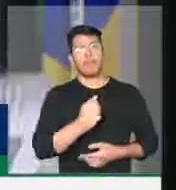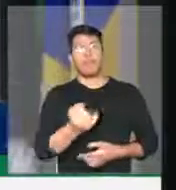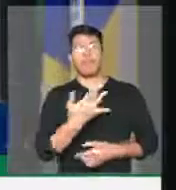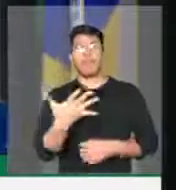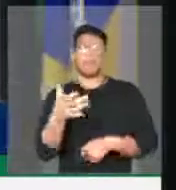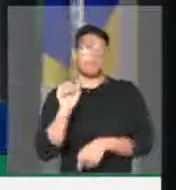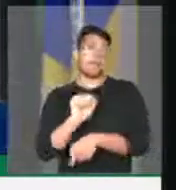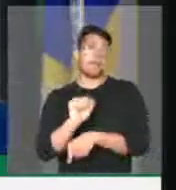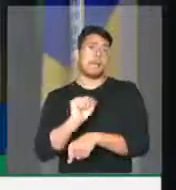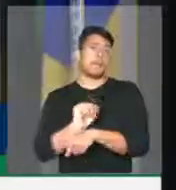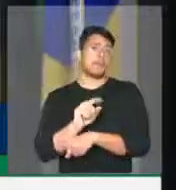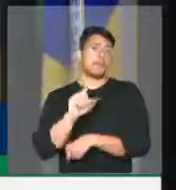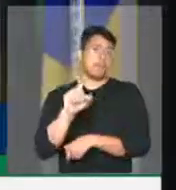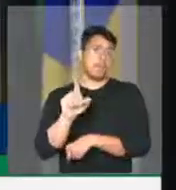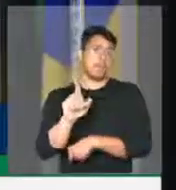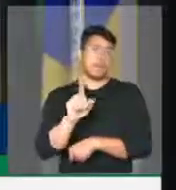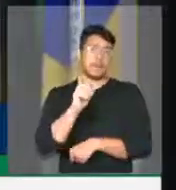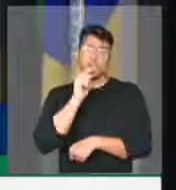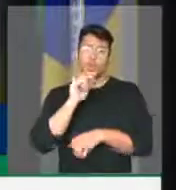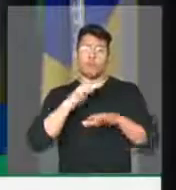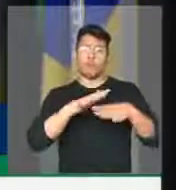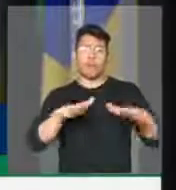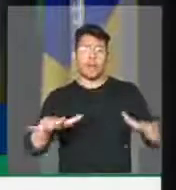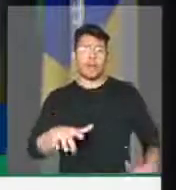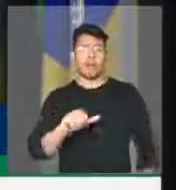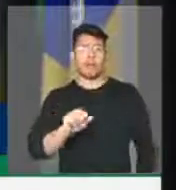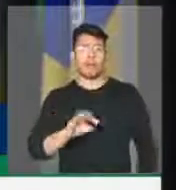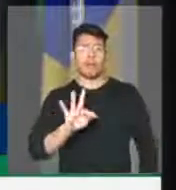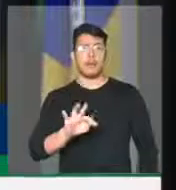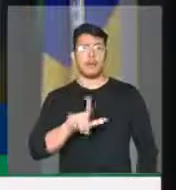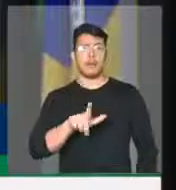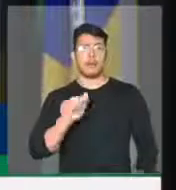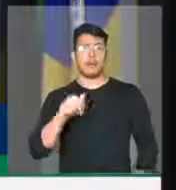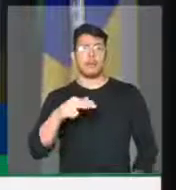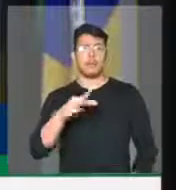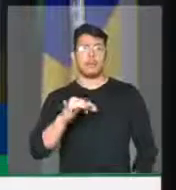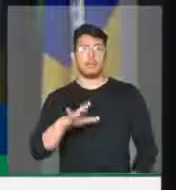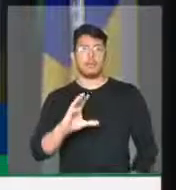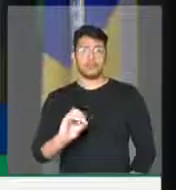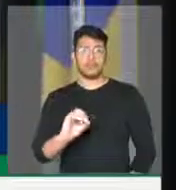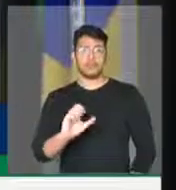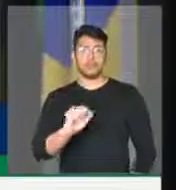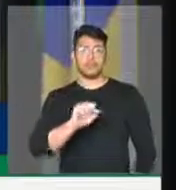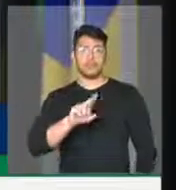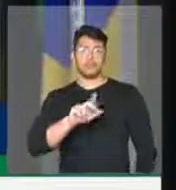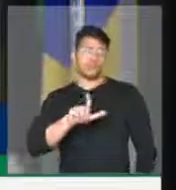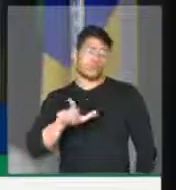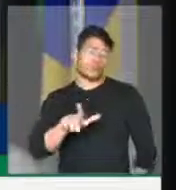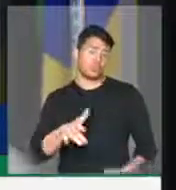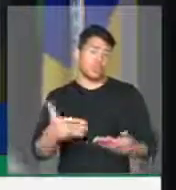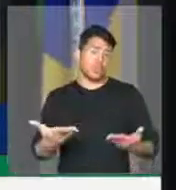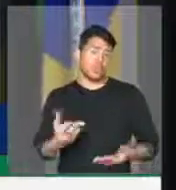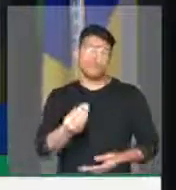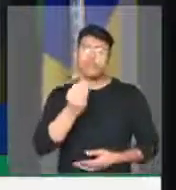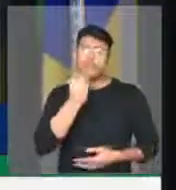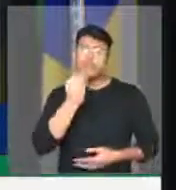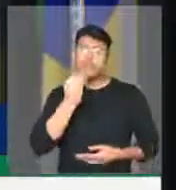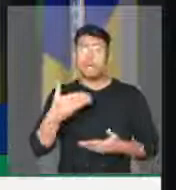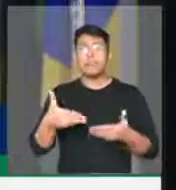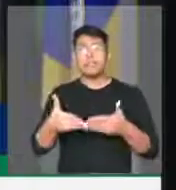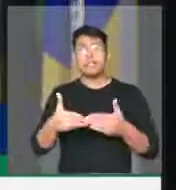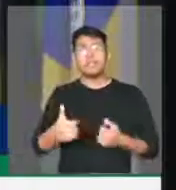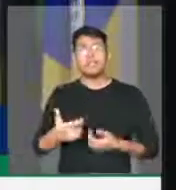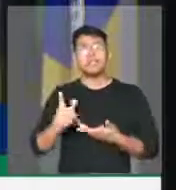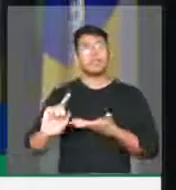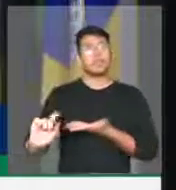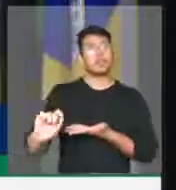parados no Atlântico Sul. O senhor poderia pedir essa doação para o Brasil. E isso, Enarchesson achou a